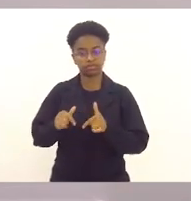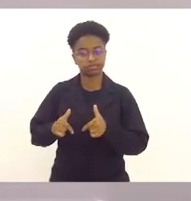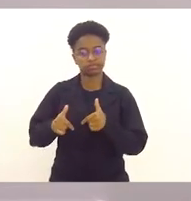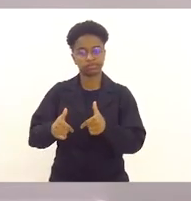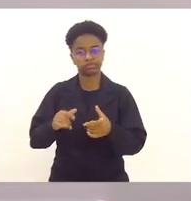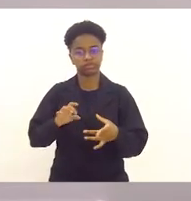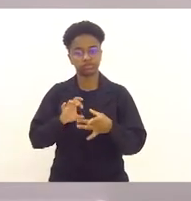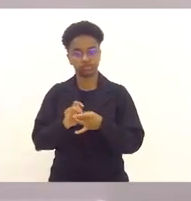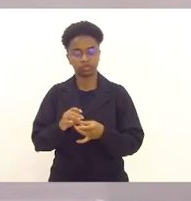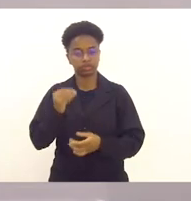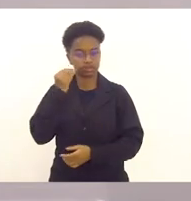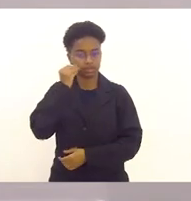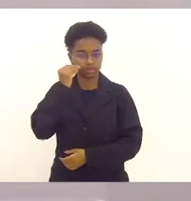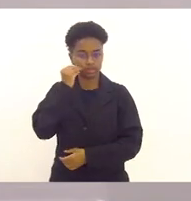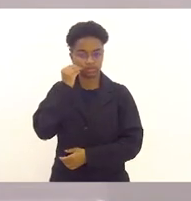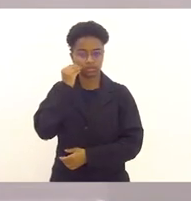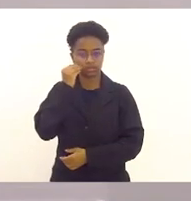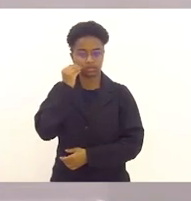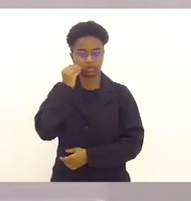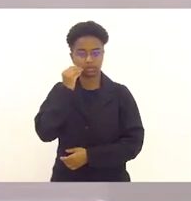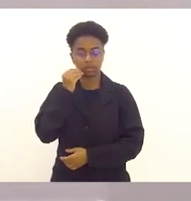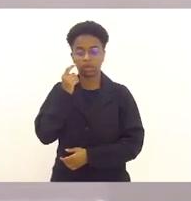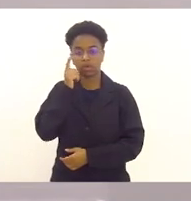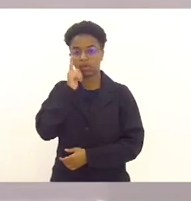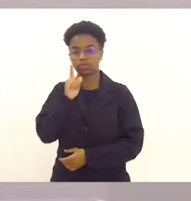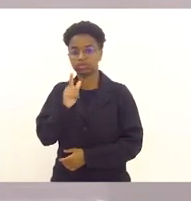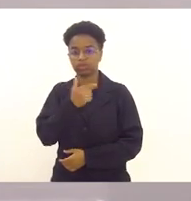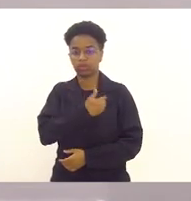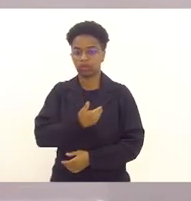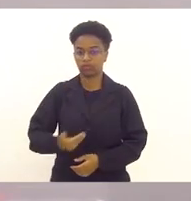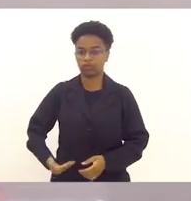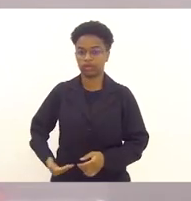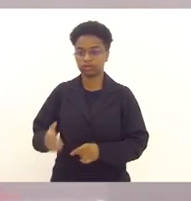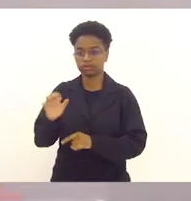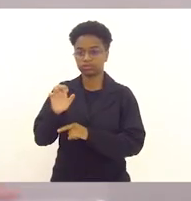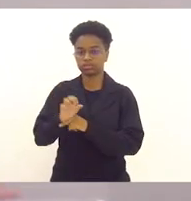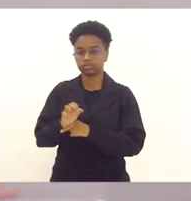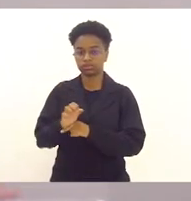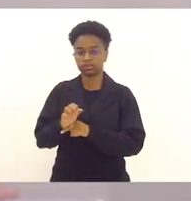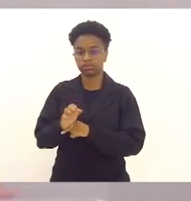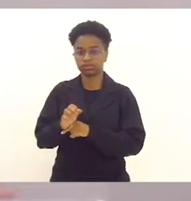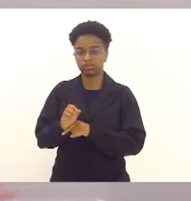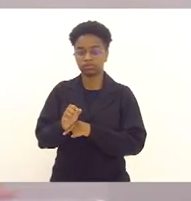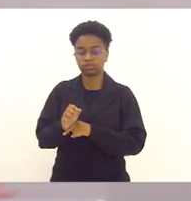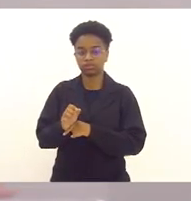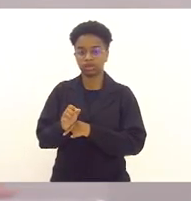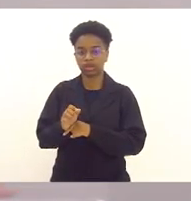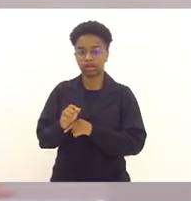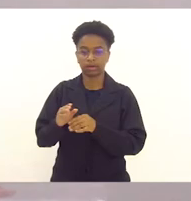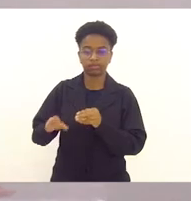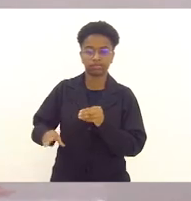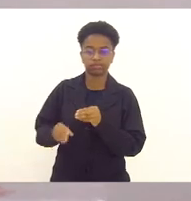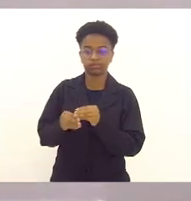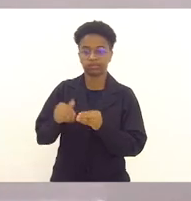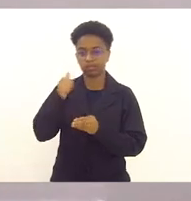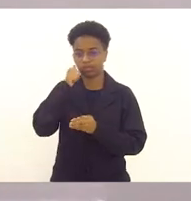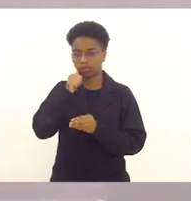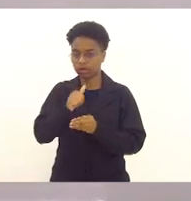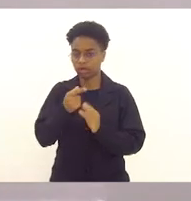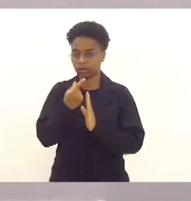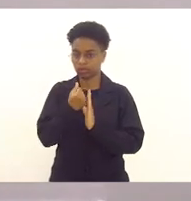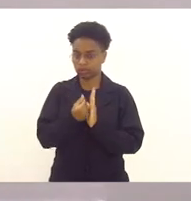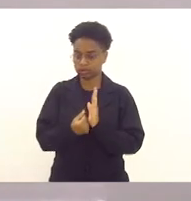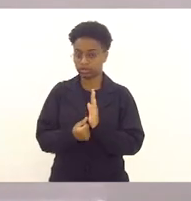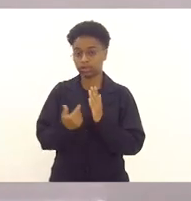para garantir que o governo do estado coloque a uns mulheres no orçamento do Estado então